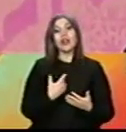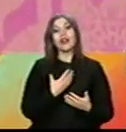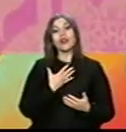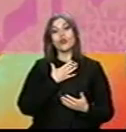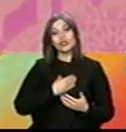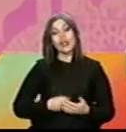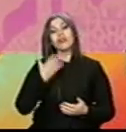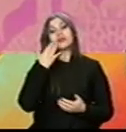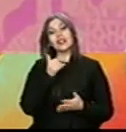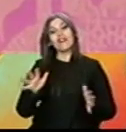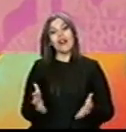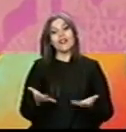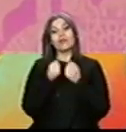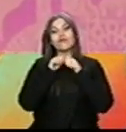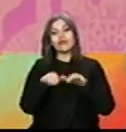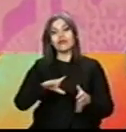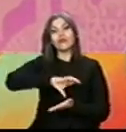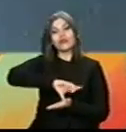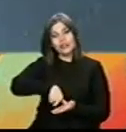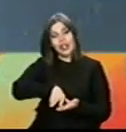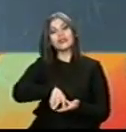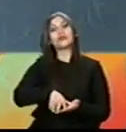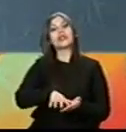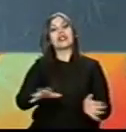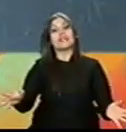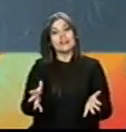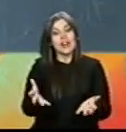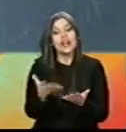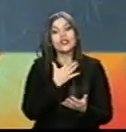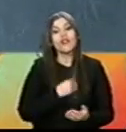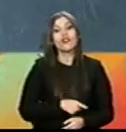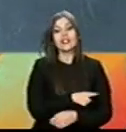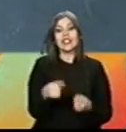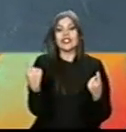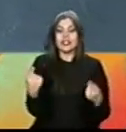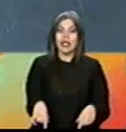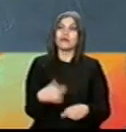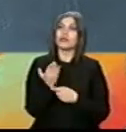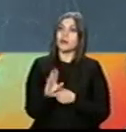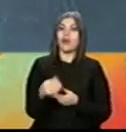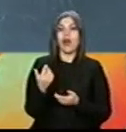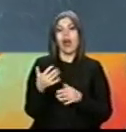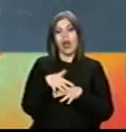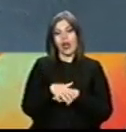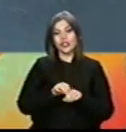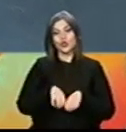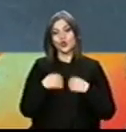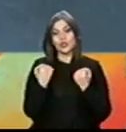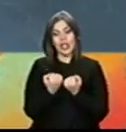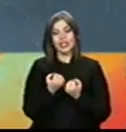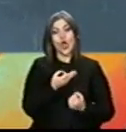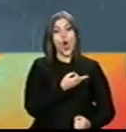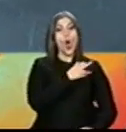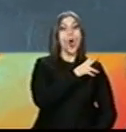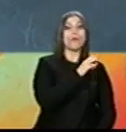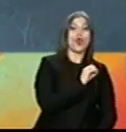conseguimos dinamizar este projeto e dar-lhe um Têm redes sociais, têm... Pro-chef é assim que têm que